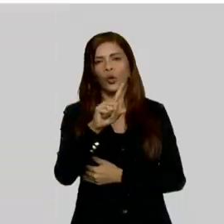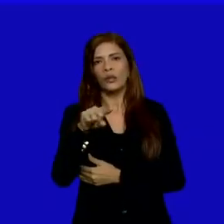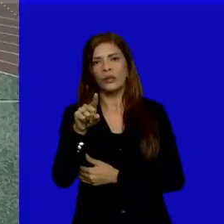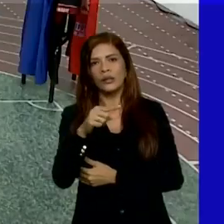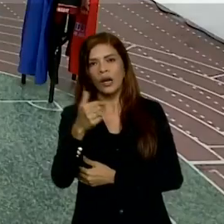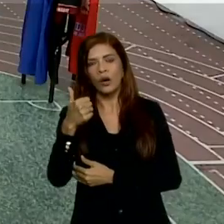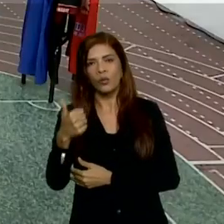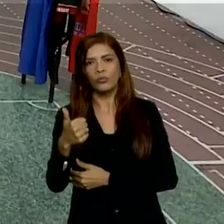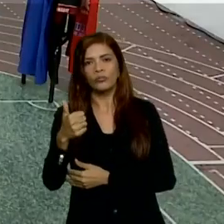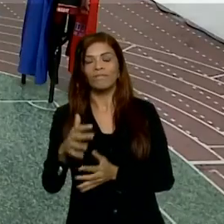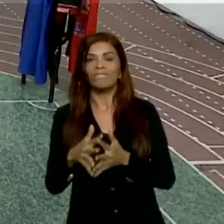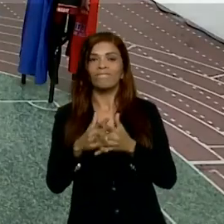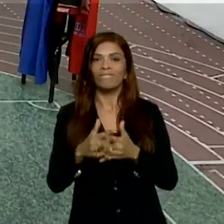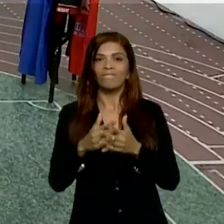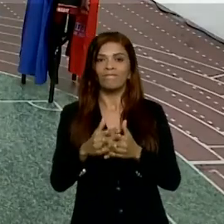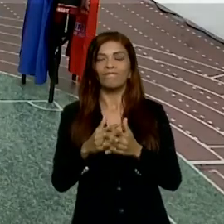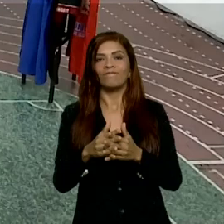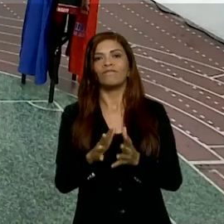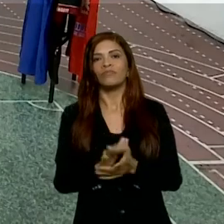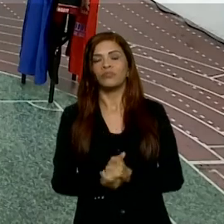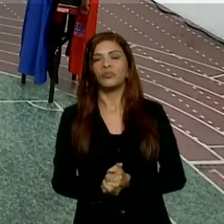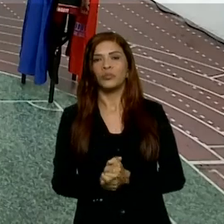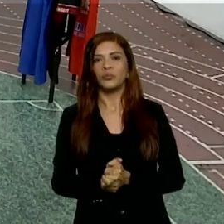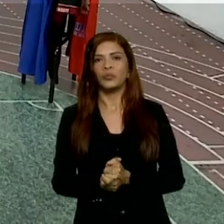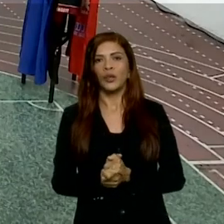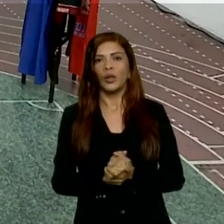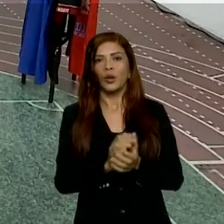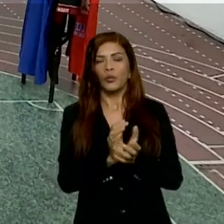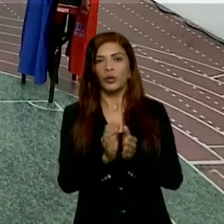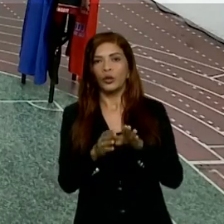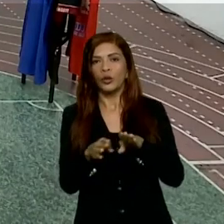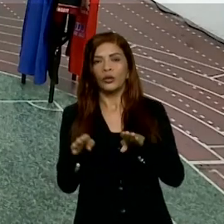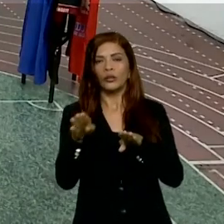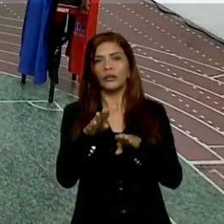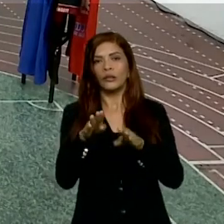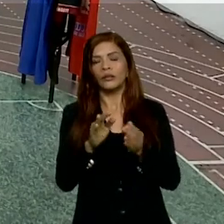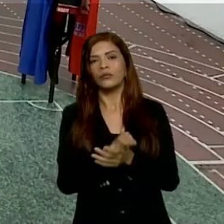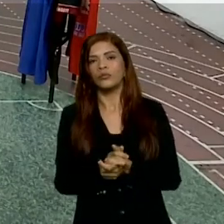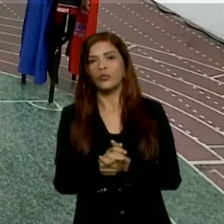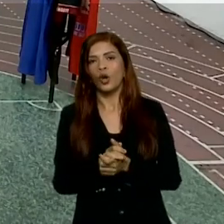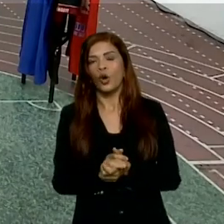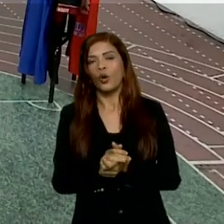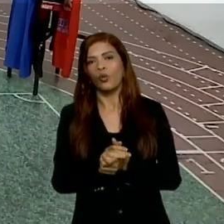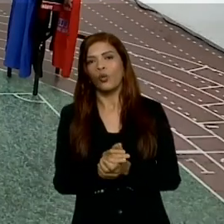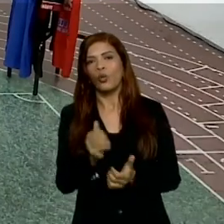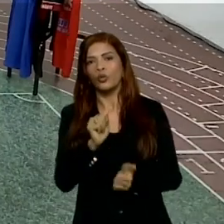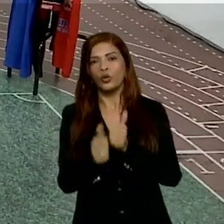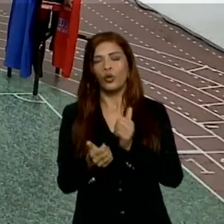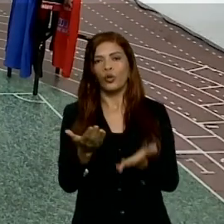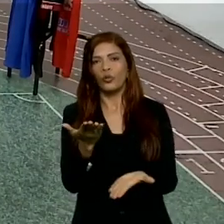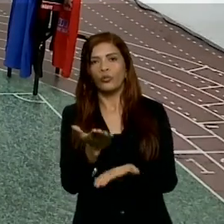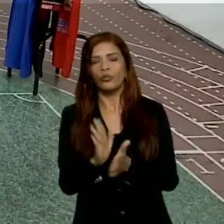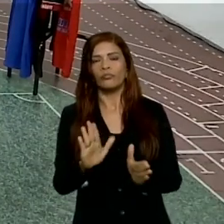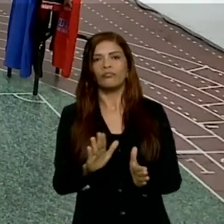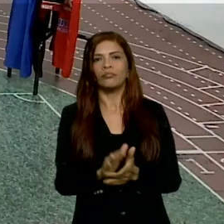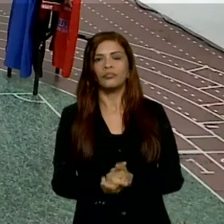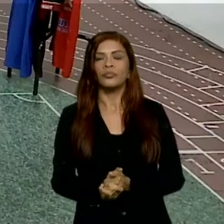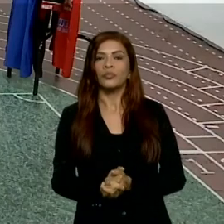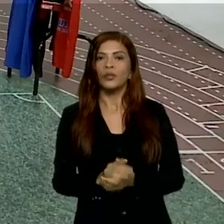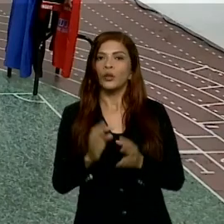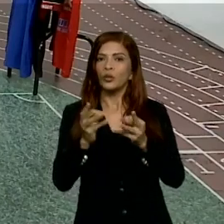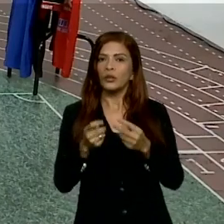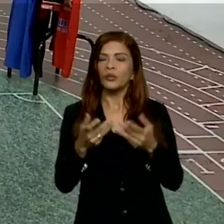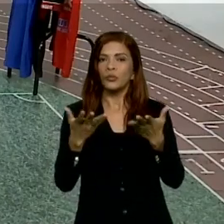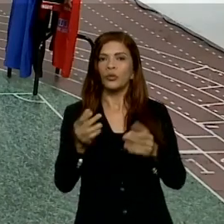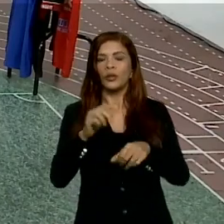bastante em termos de classificação para a próxima fase do mata-mata da quarta divisão nacional tudo isso e muito mais às 8 da